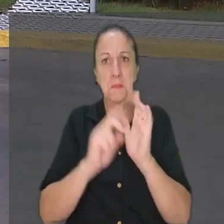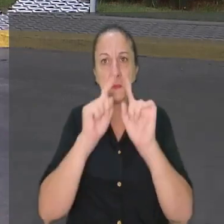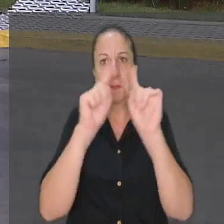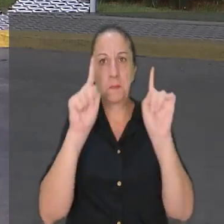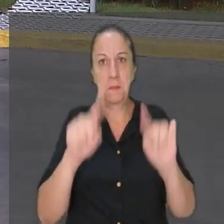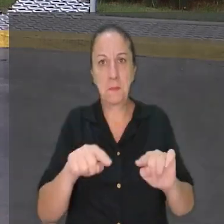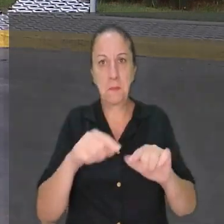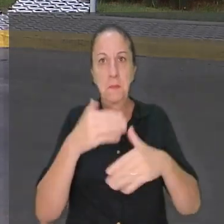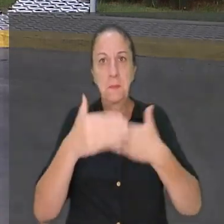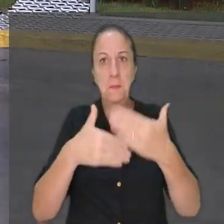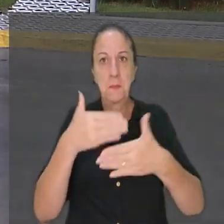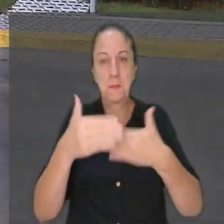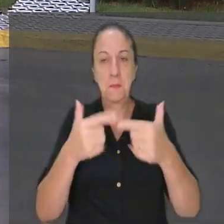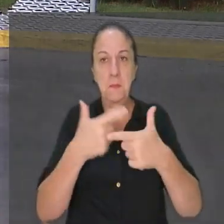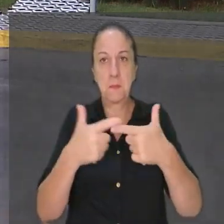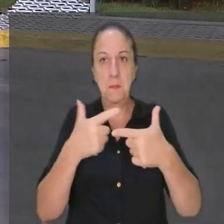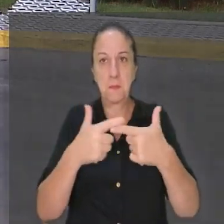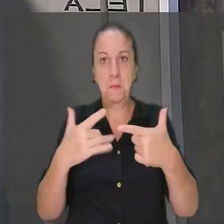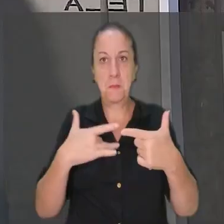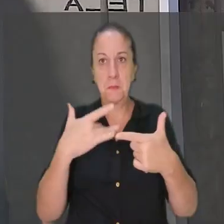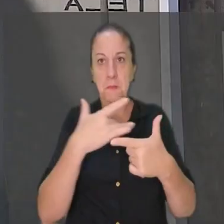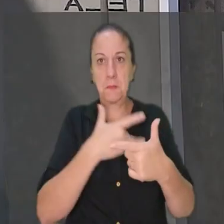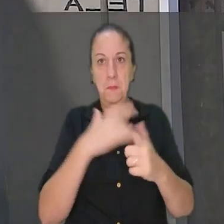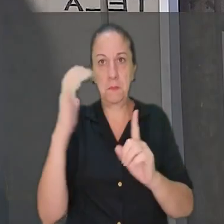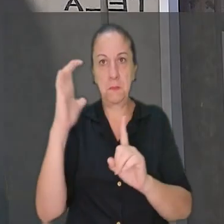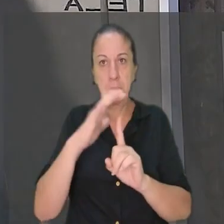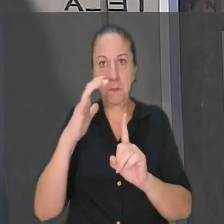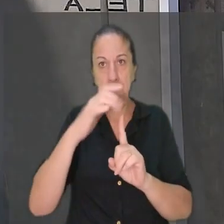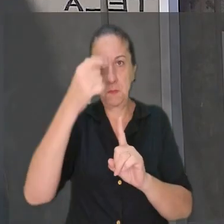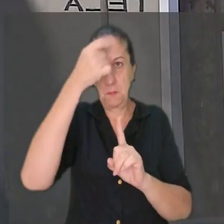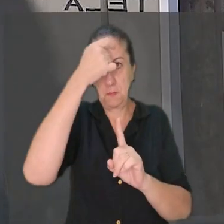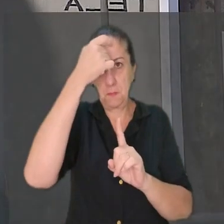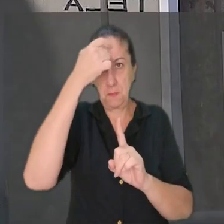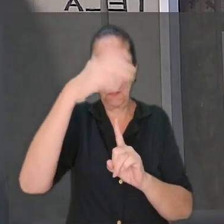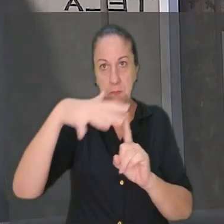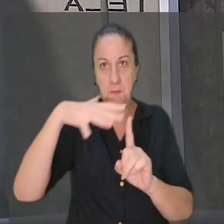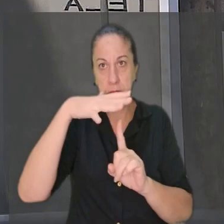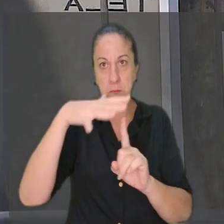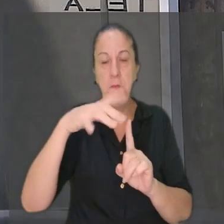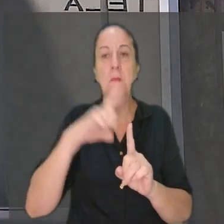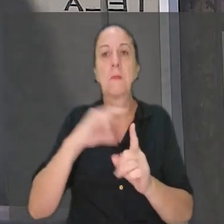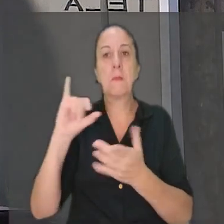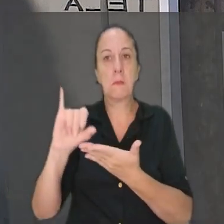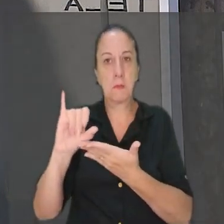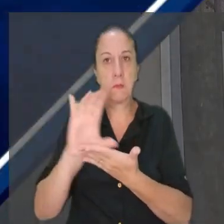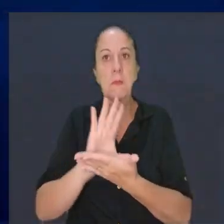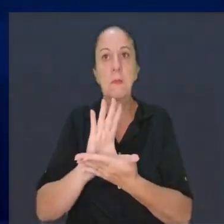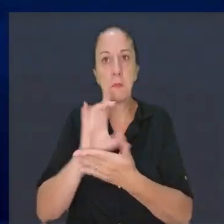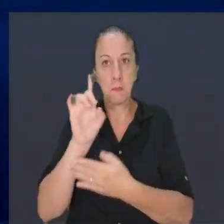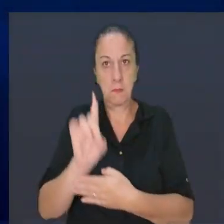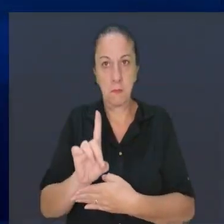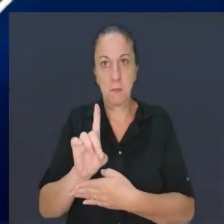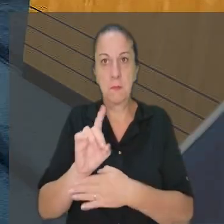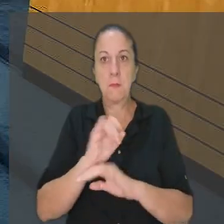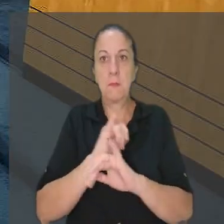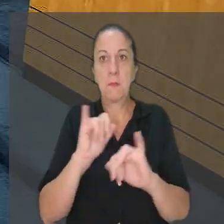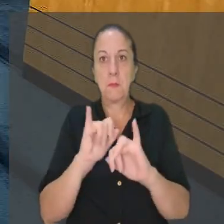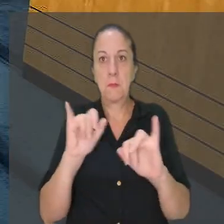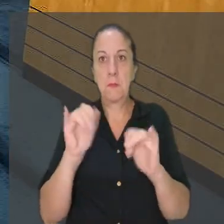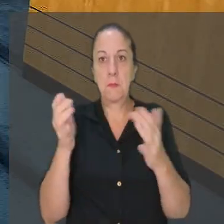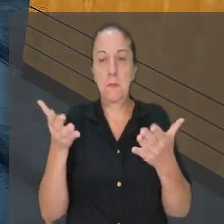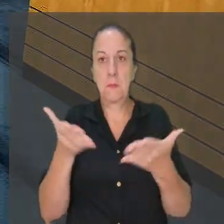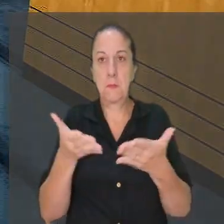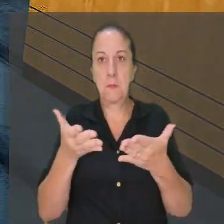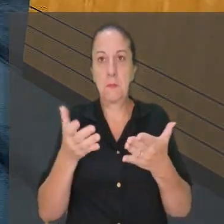Bancário que desenvolveu problemas de saúde decorrentes de assédio moral obtém direito à indenização. E também